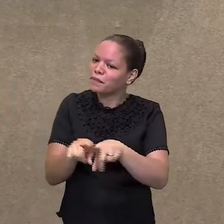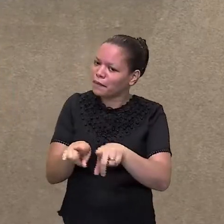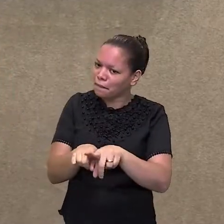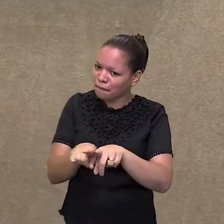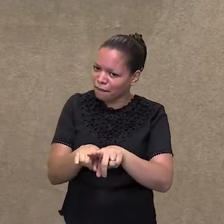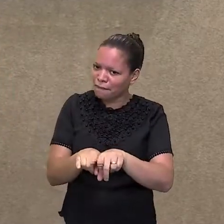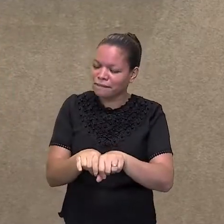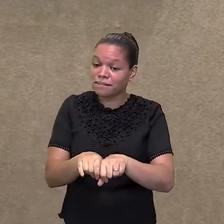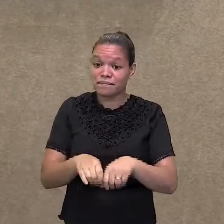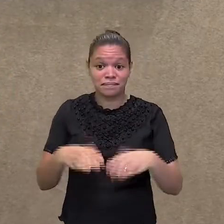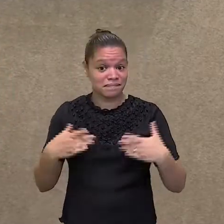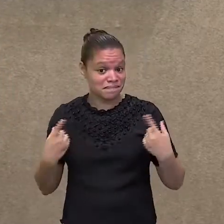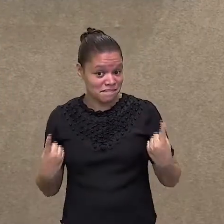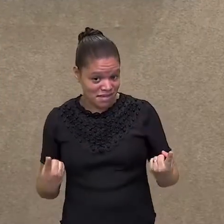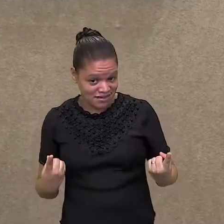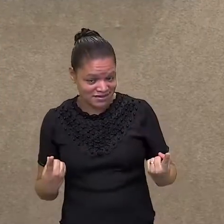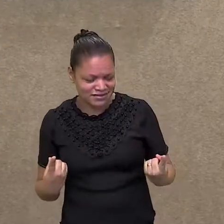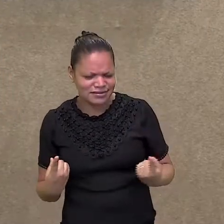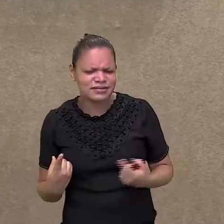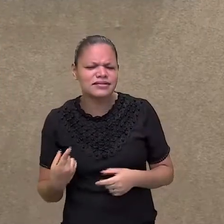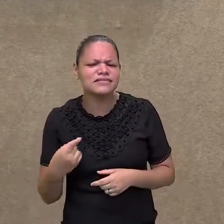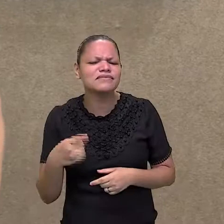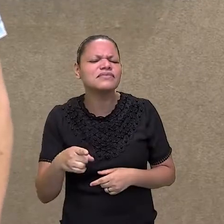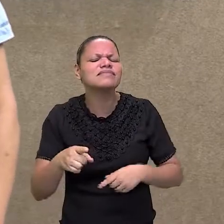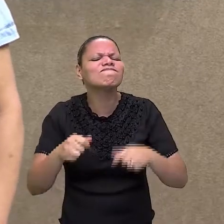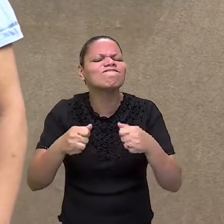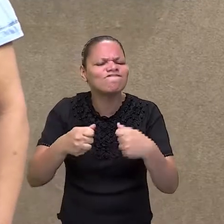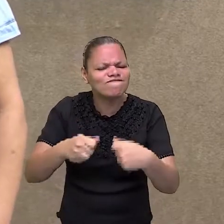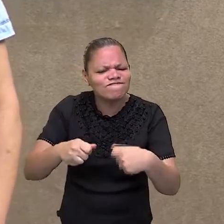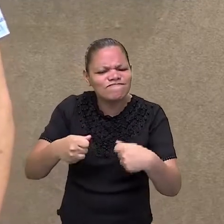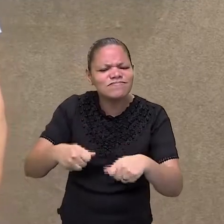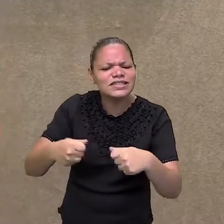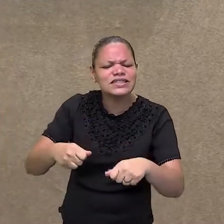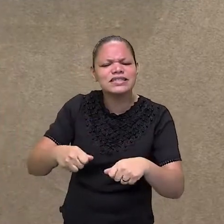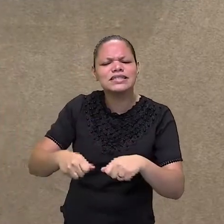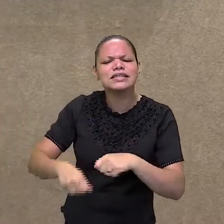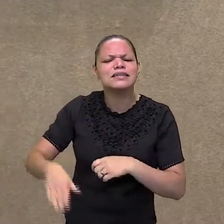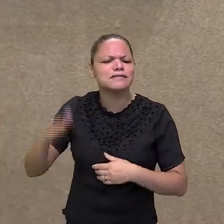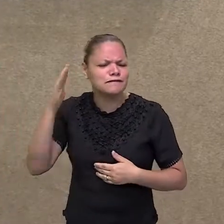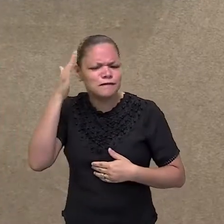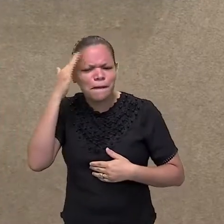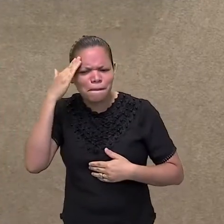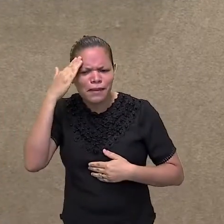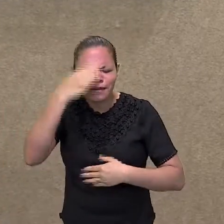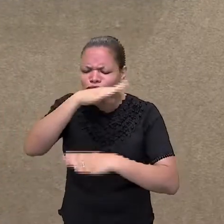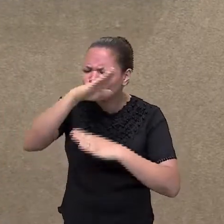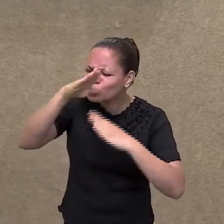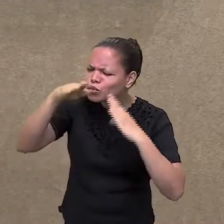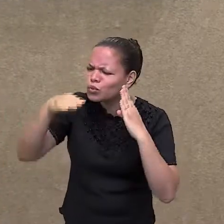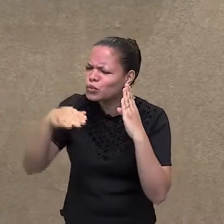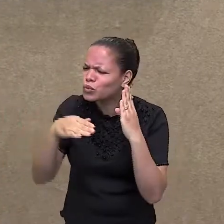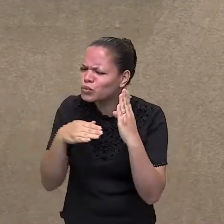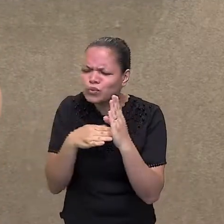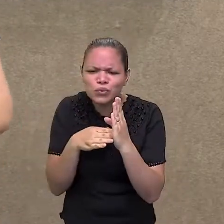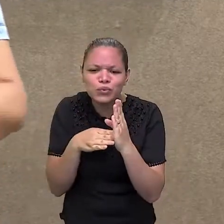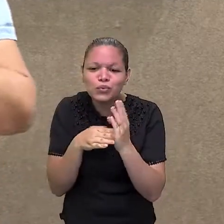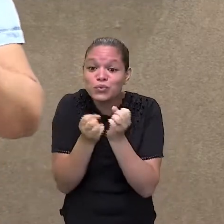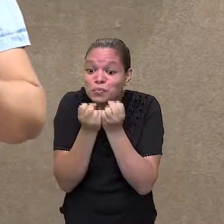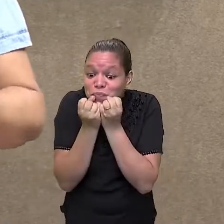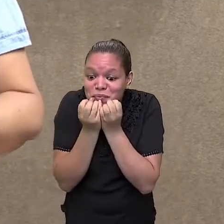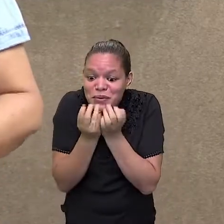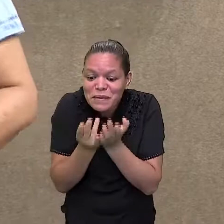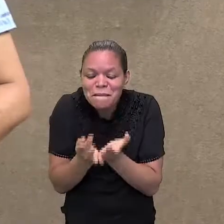gasoso. Mas você não preocupa que todos esses estados eu já estou preparando uma aula com uma